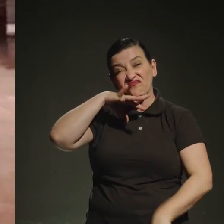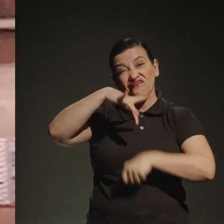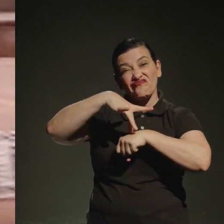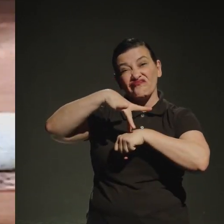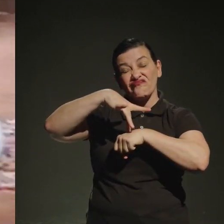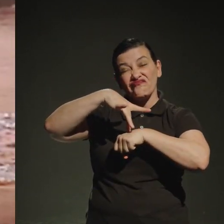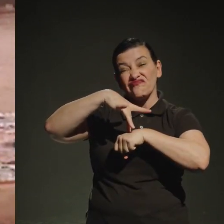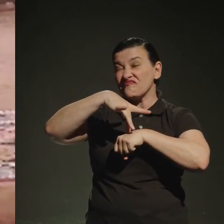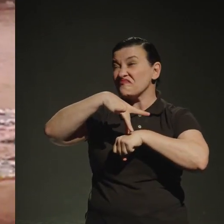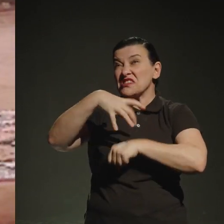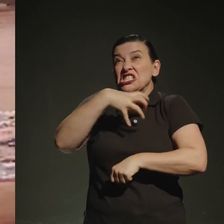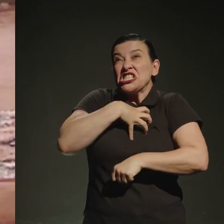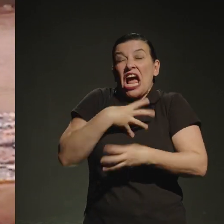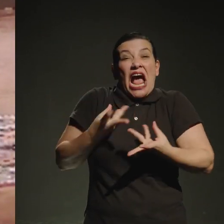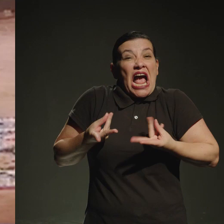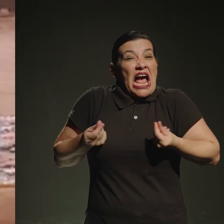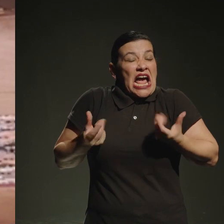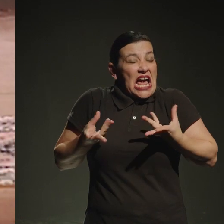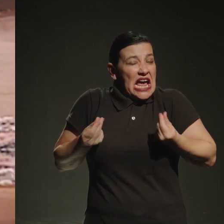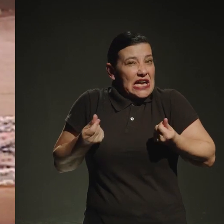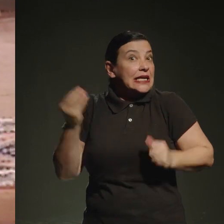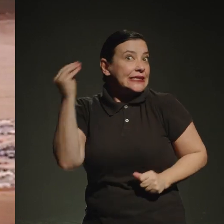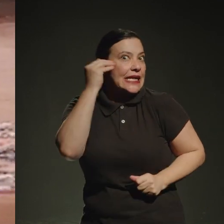Deixa eu tentar de novo. Era uma vez.